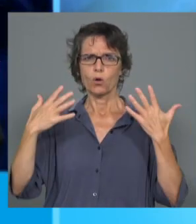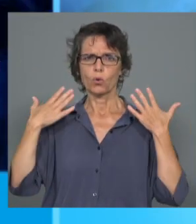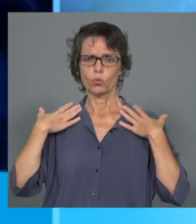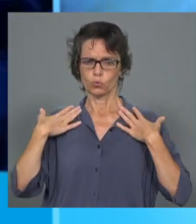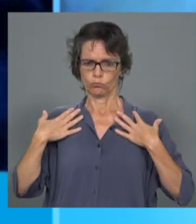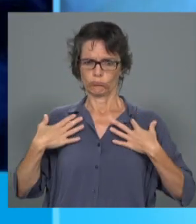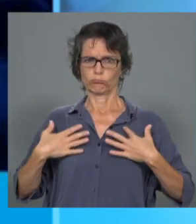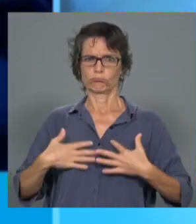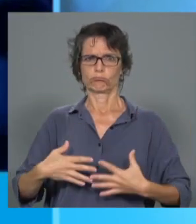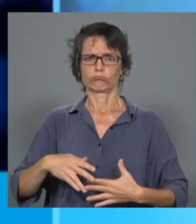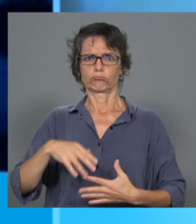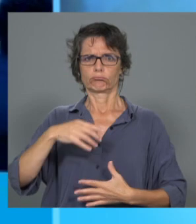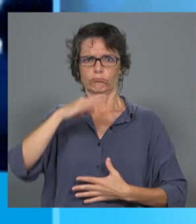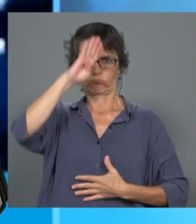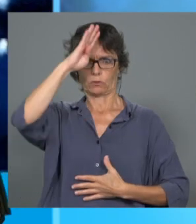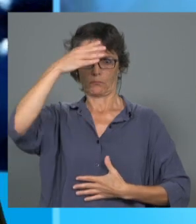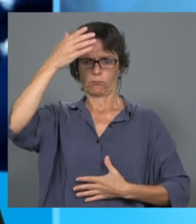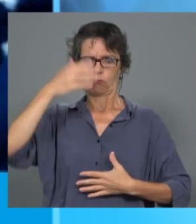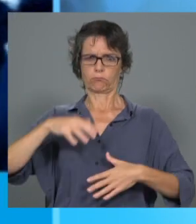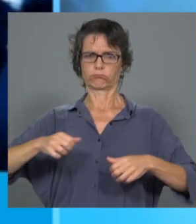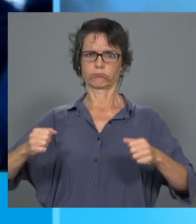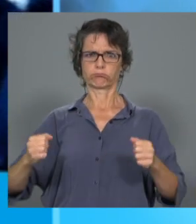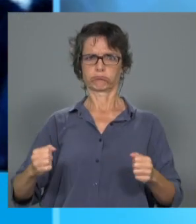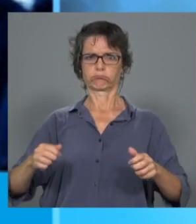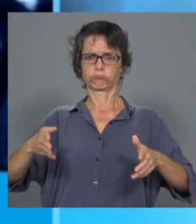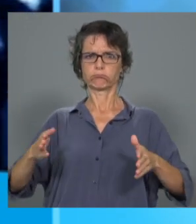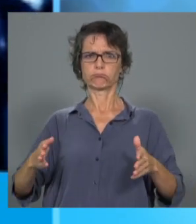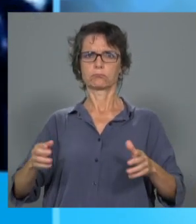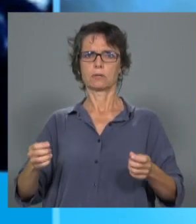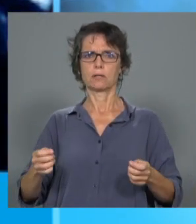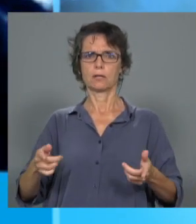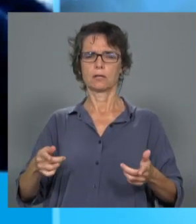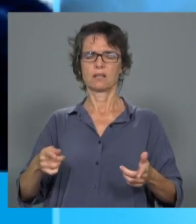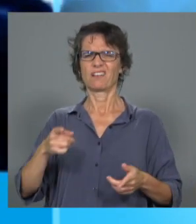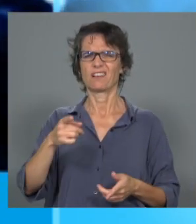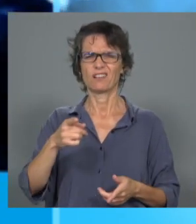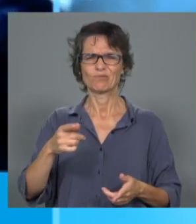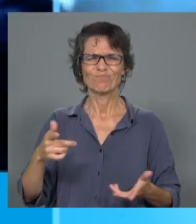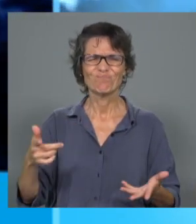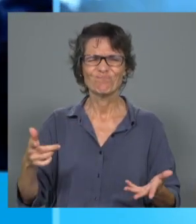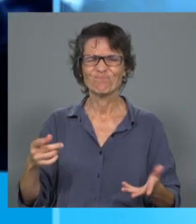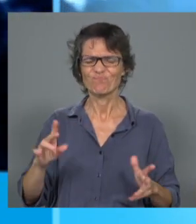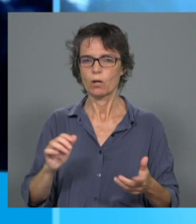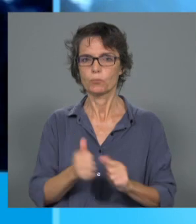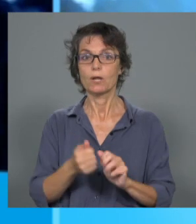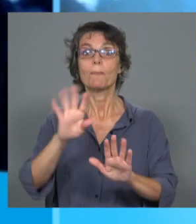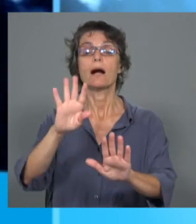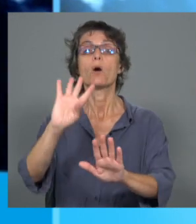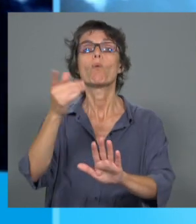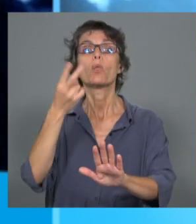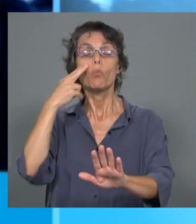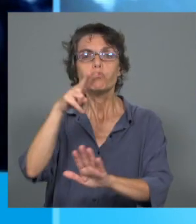aparato vestido, sentado num trono e por aí fora, ele quis mudar aquilo. Quando viu na televisão, não